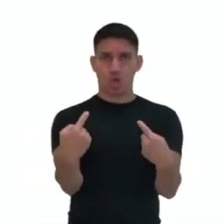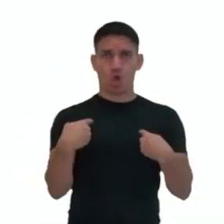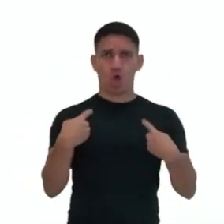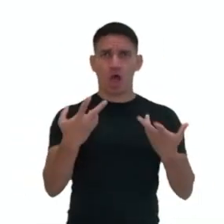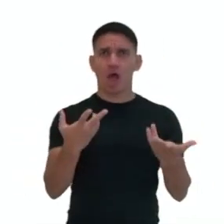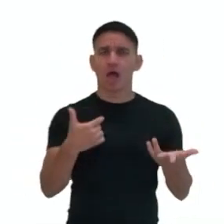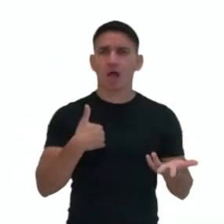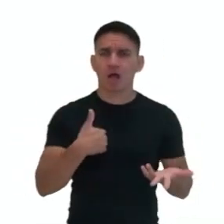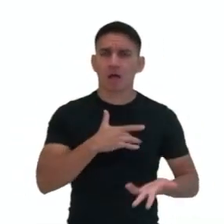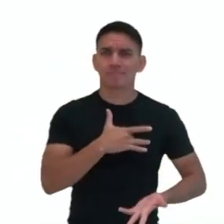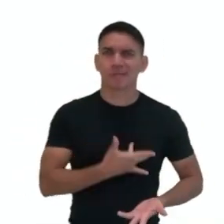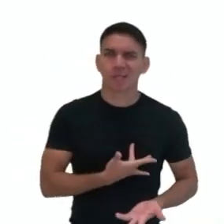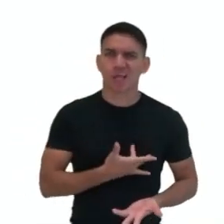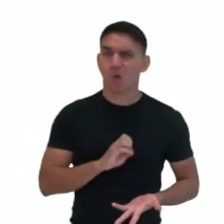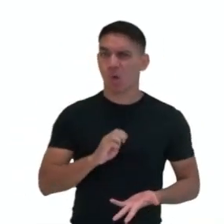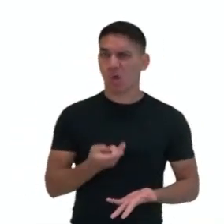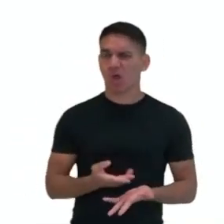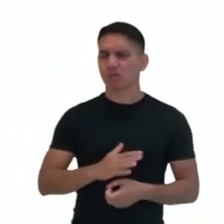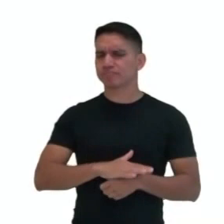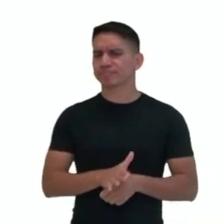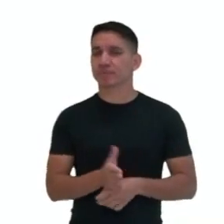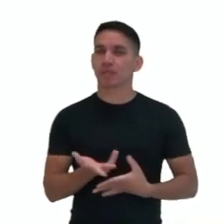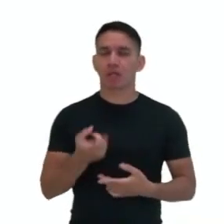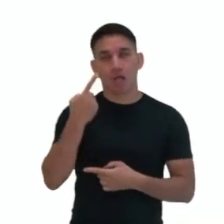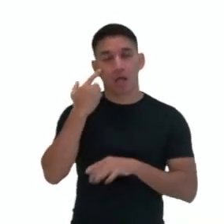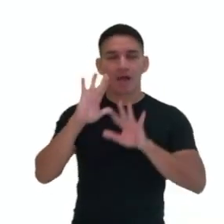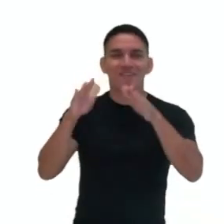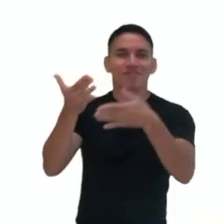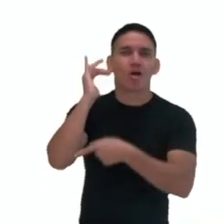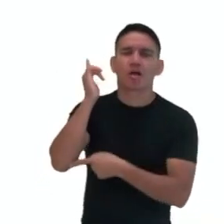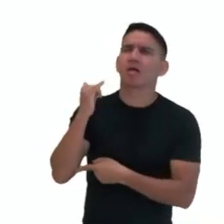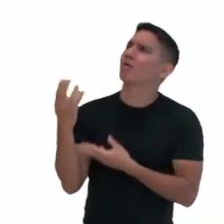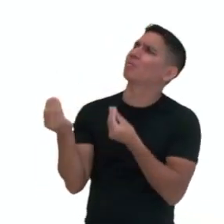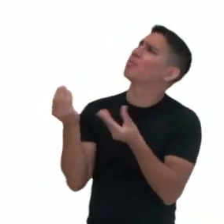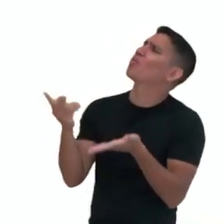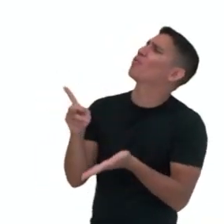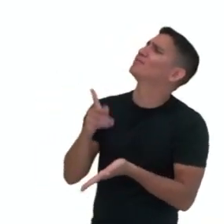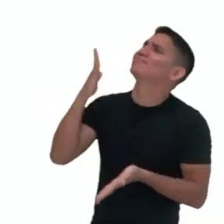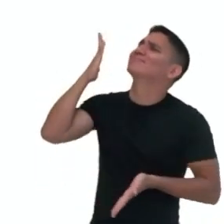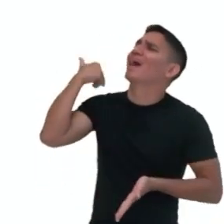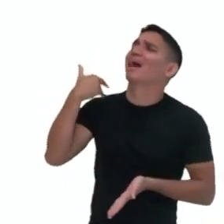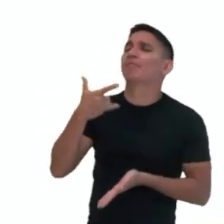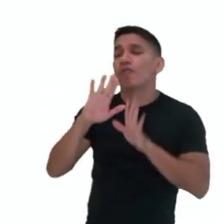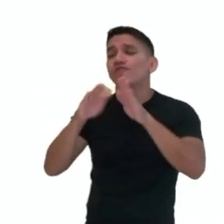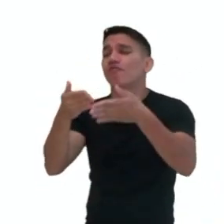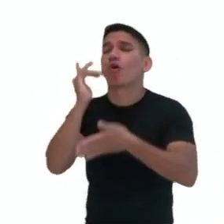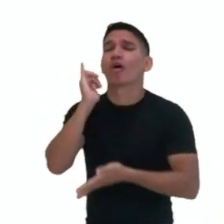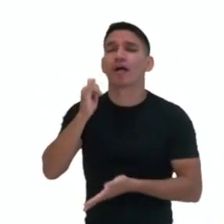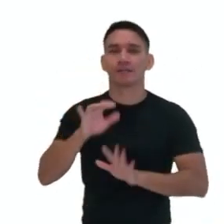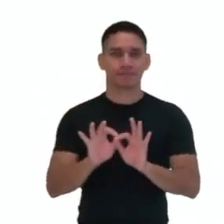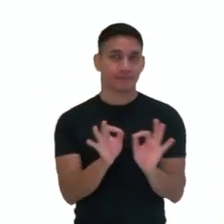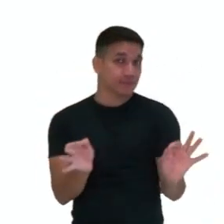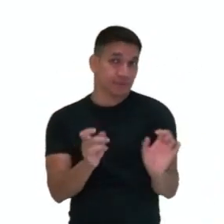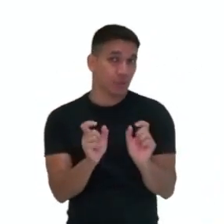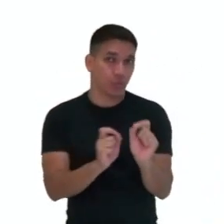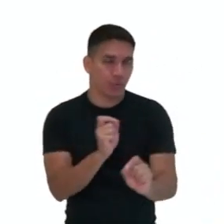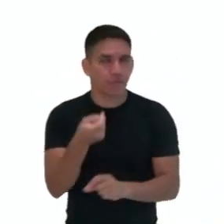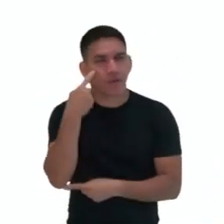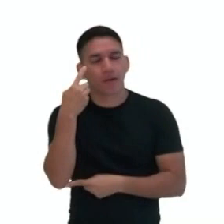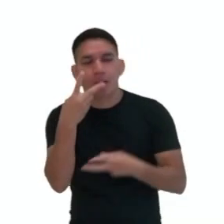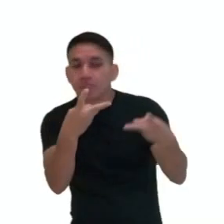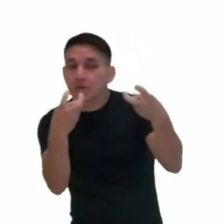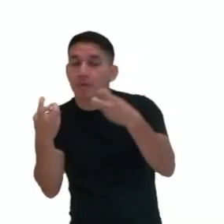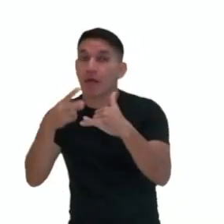sarcasmo. O foco narrativo. Professora, como eu faço para saber o foco narrativo? É simples. Você dá uma olhada